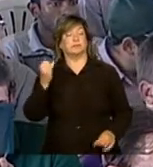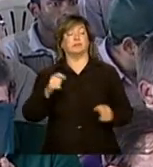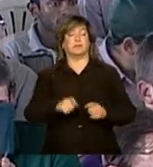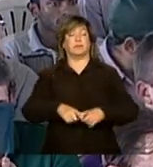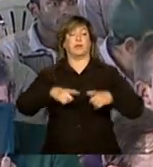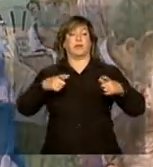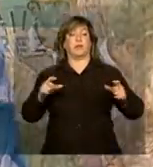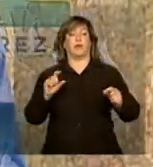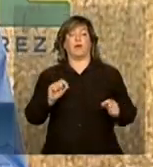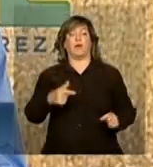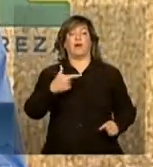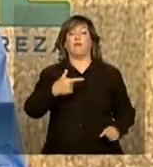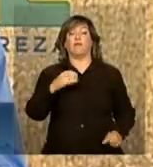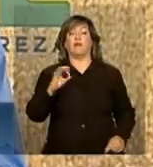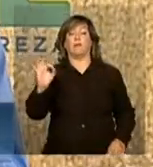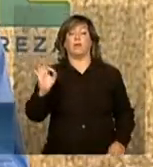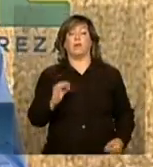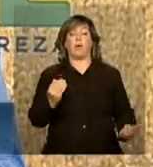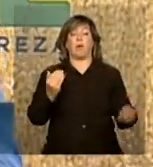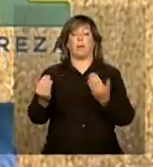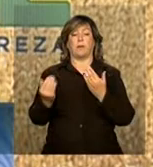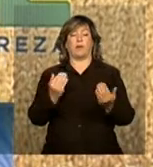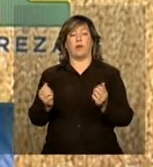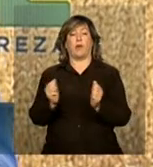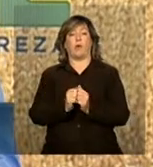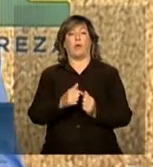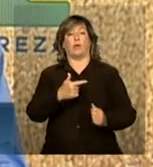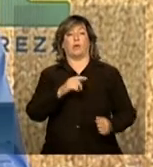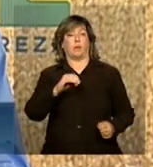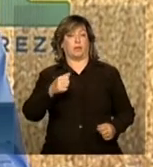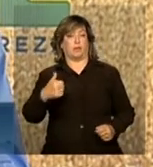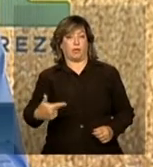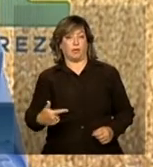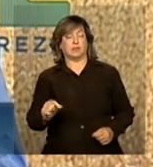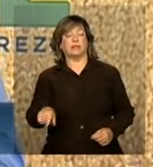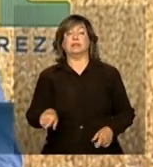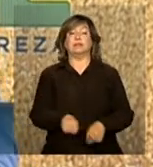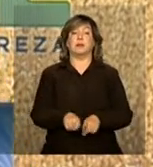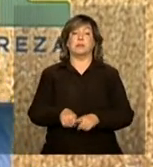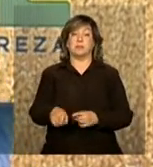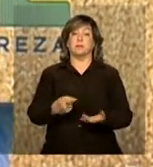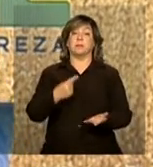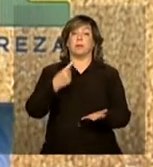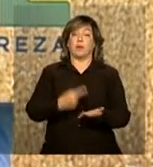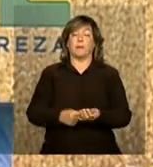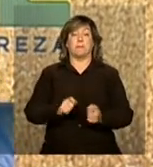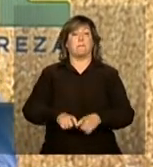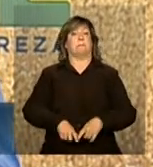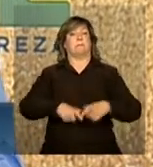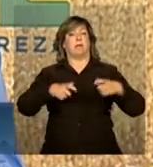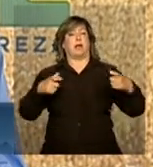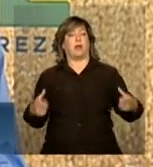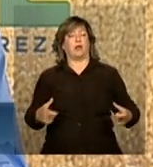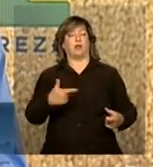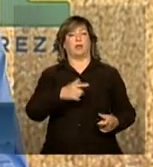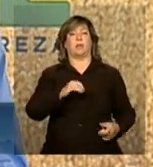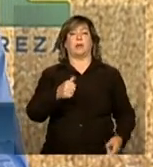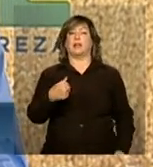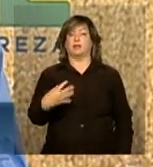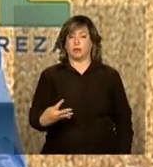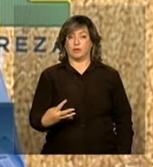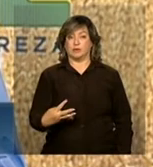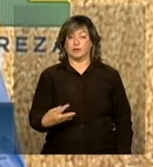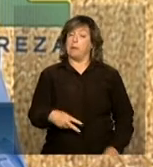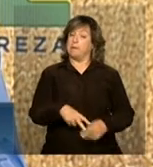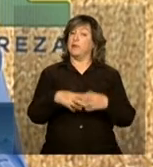de quase 20% na comparação com 2012 e que promete ser ainda maior em 2014.